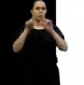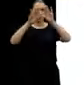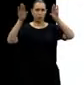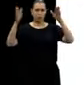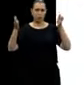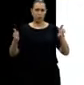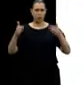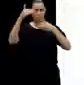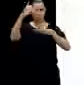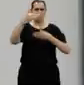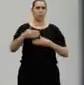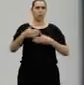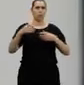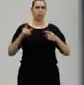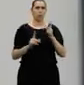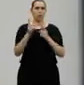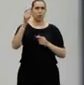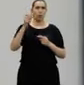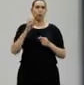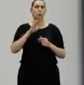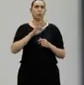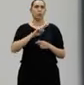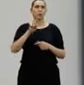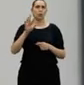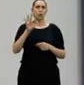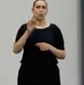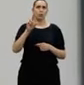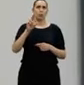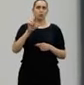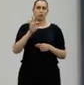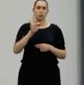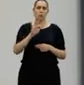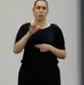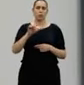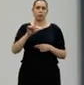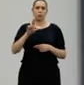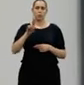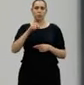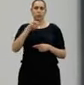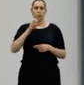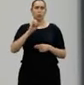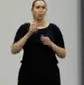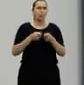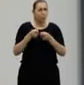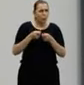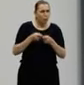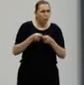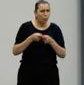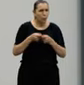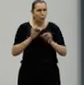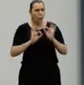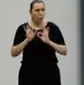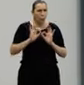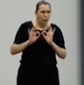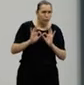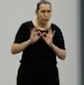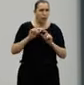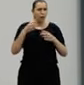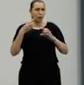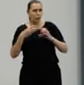que nós chamamos de fluxo, justamente para que eu possa manipular essas células, para que